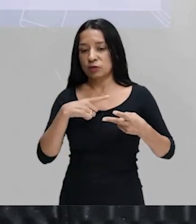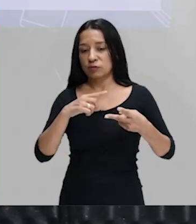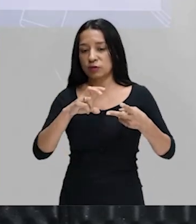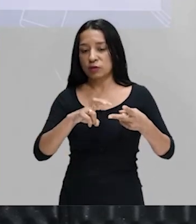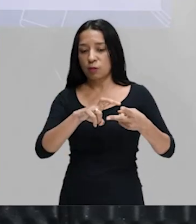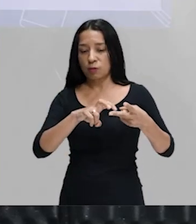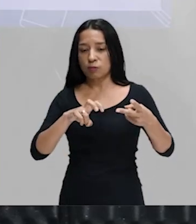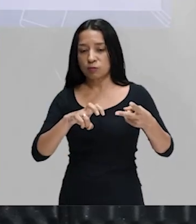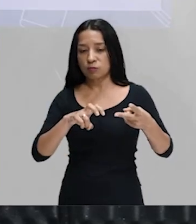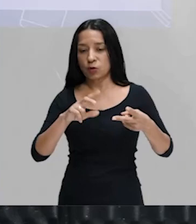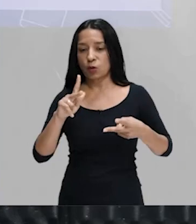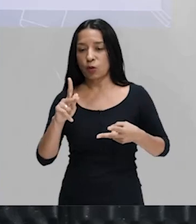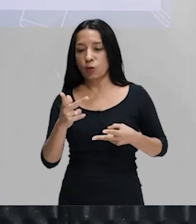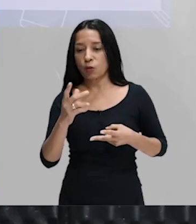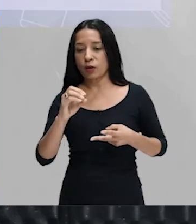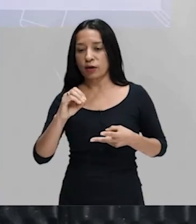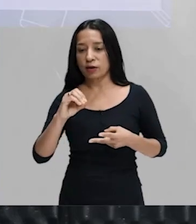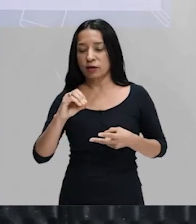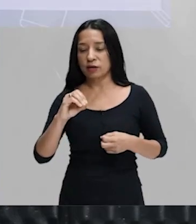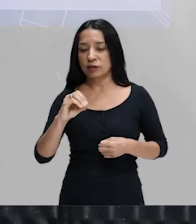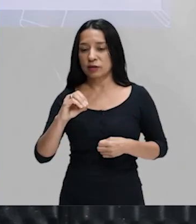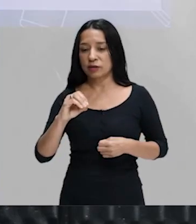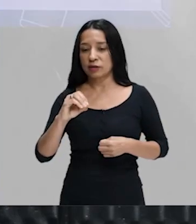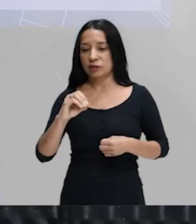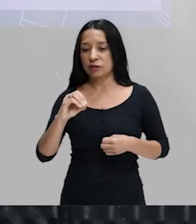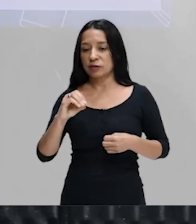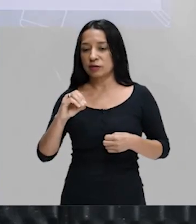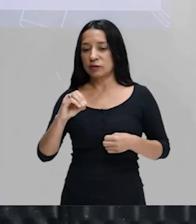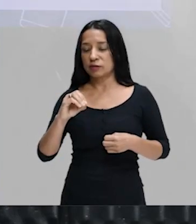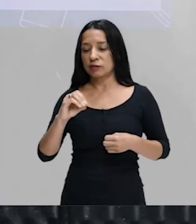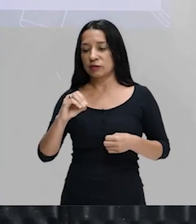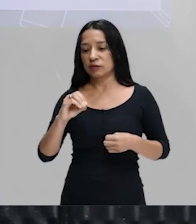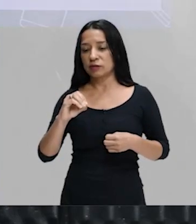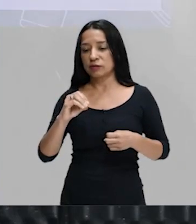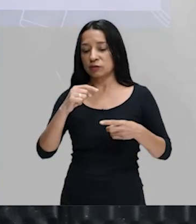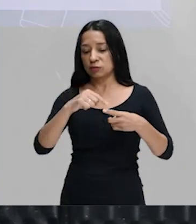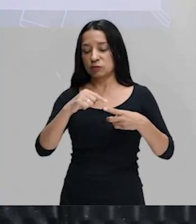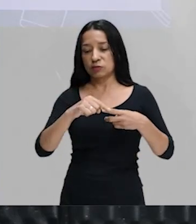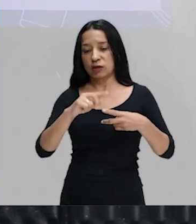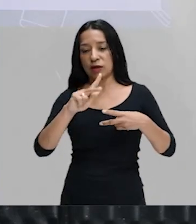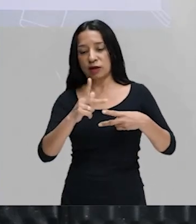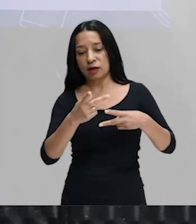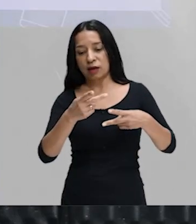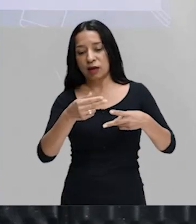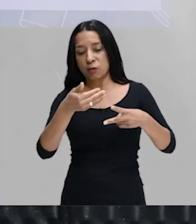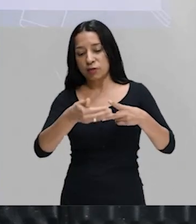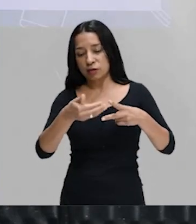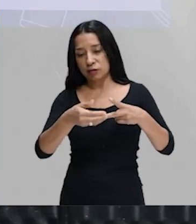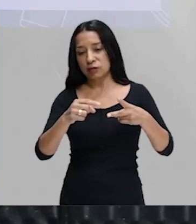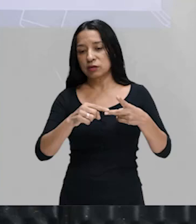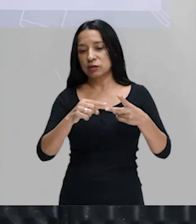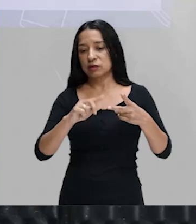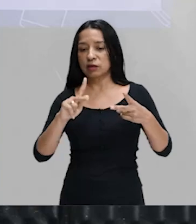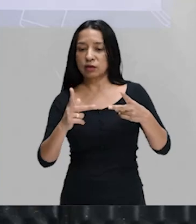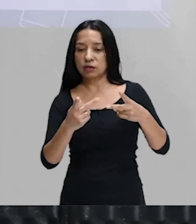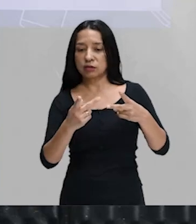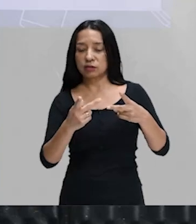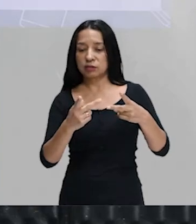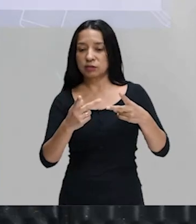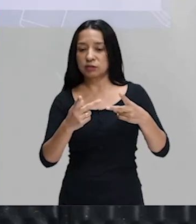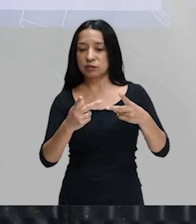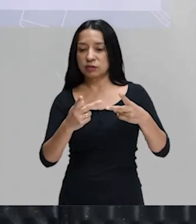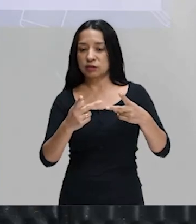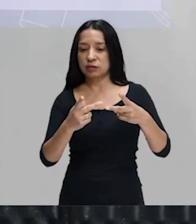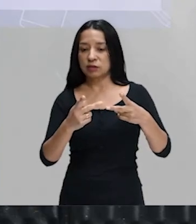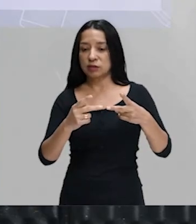tirar OH dessa molécula e H dessa outra molécula. Eu tenho OH com H, forma uma